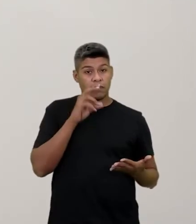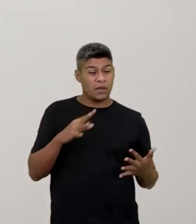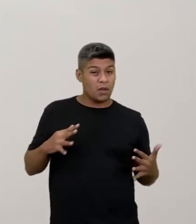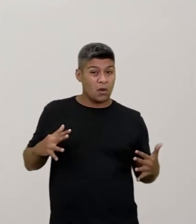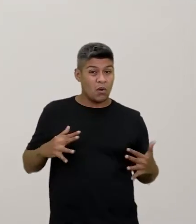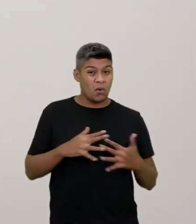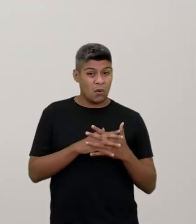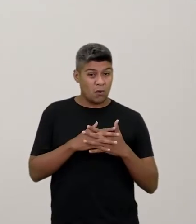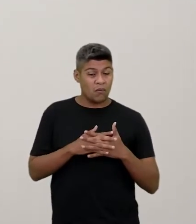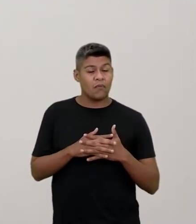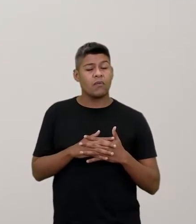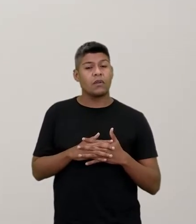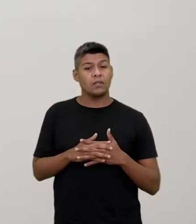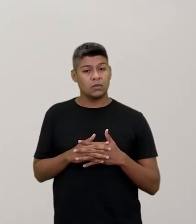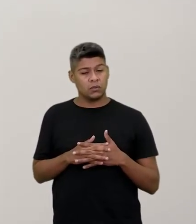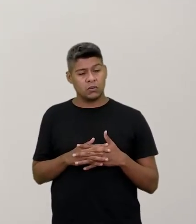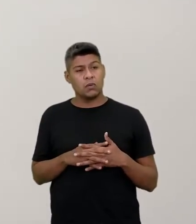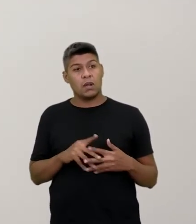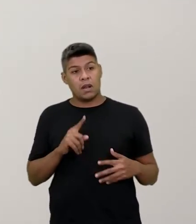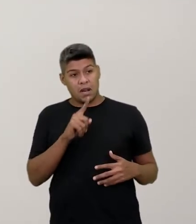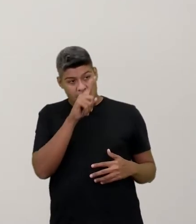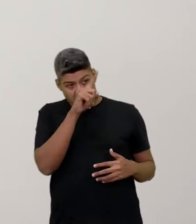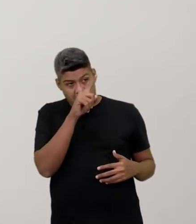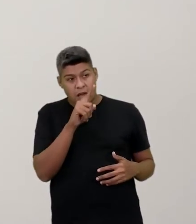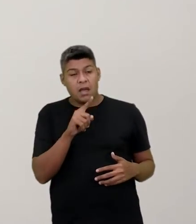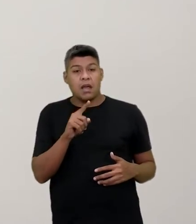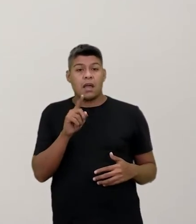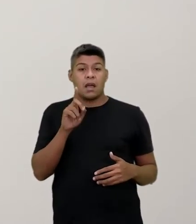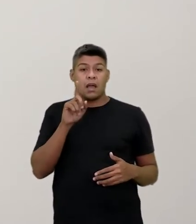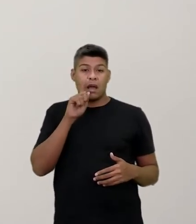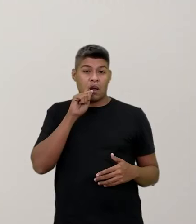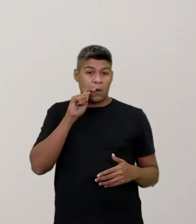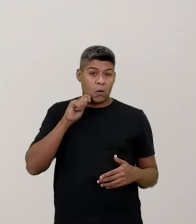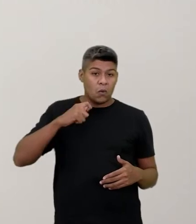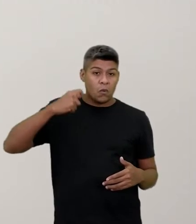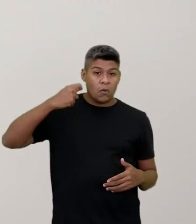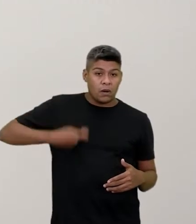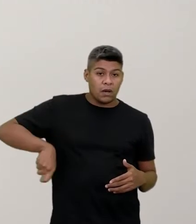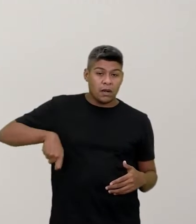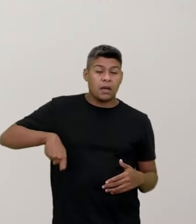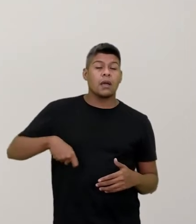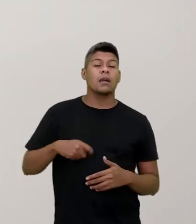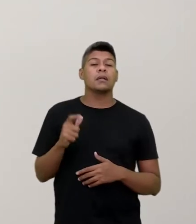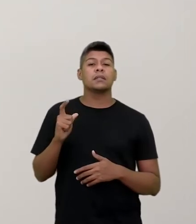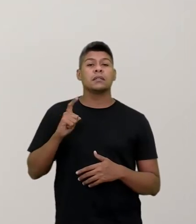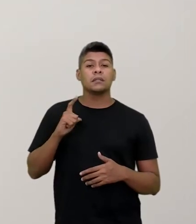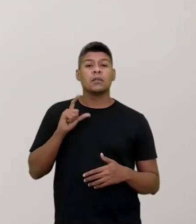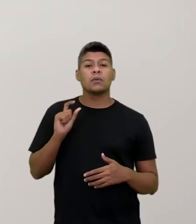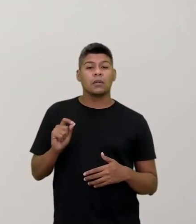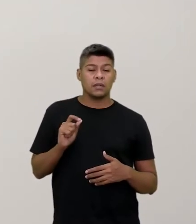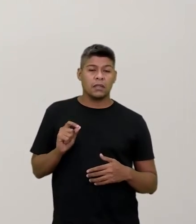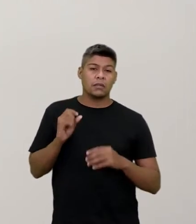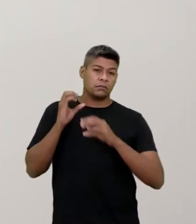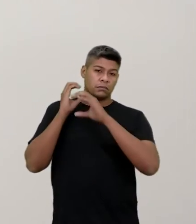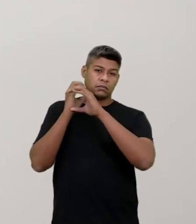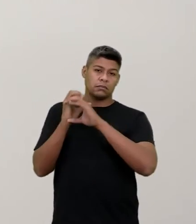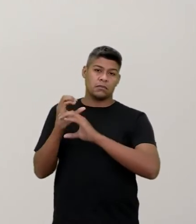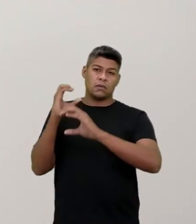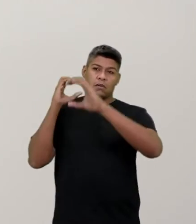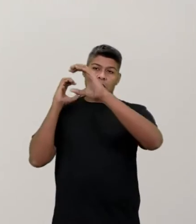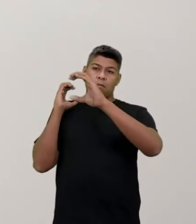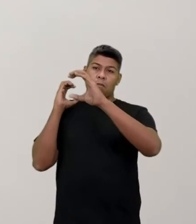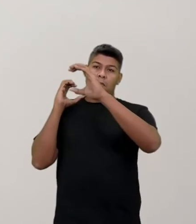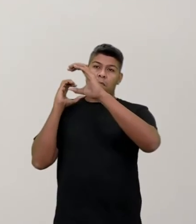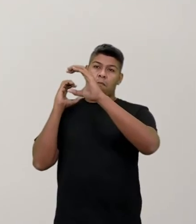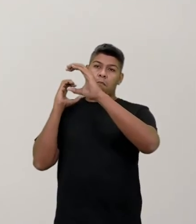que estão sendo televisionados na Ucrânia, nós vemos que nós temos armas que são de longo alcance,